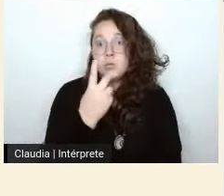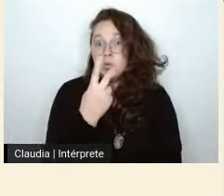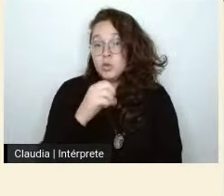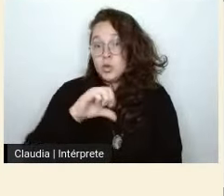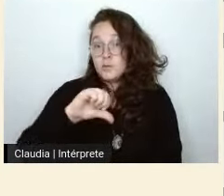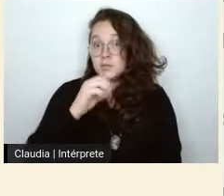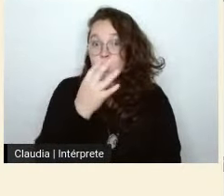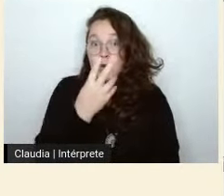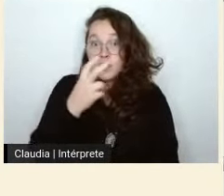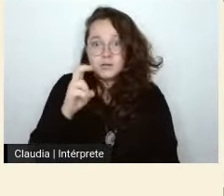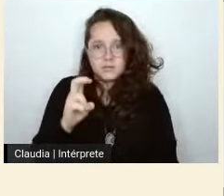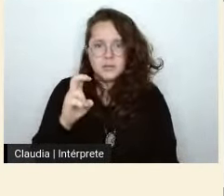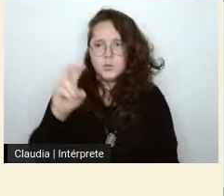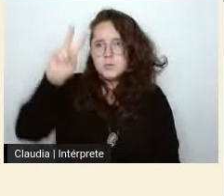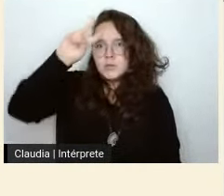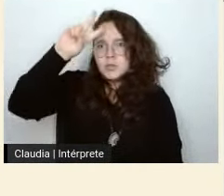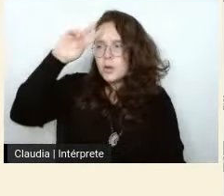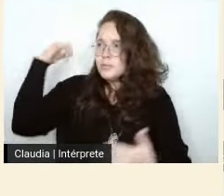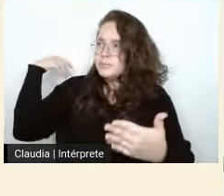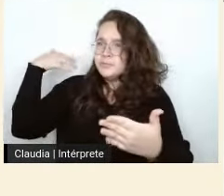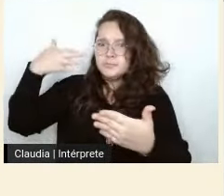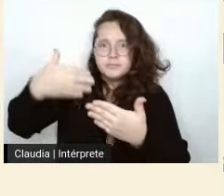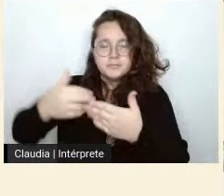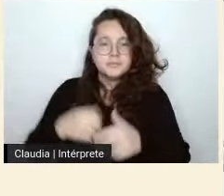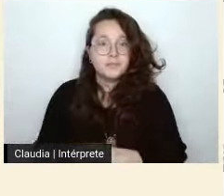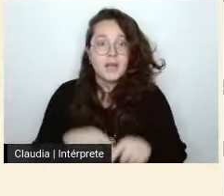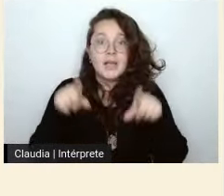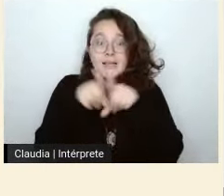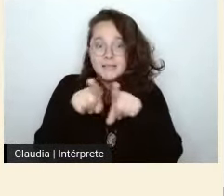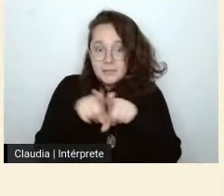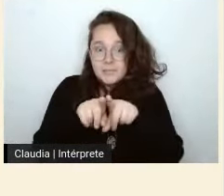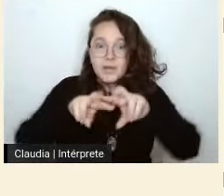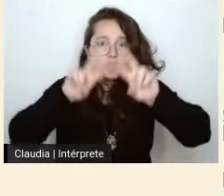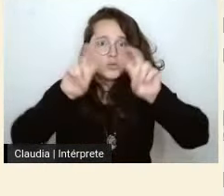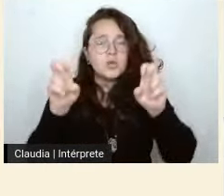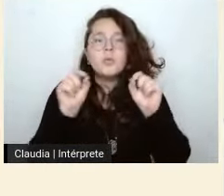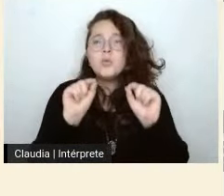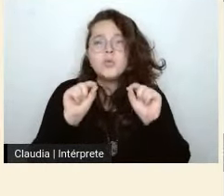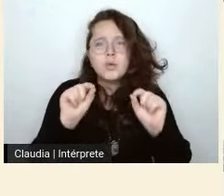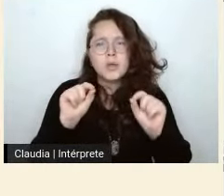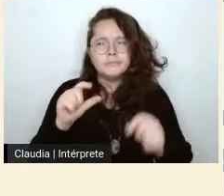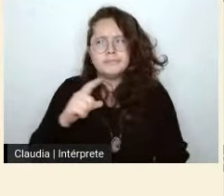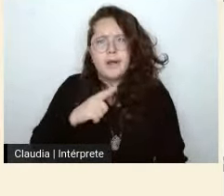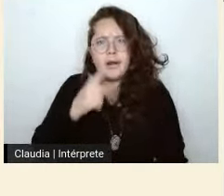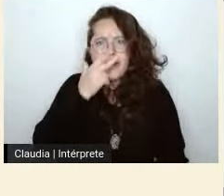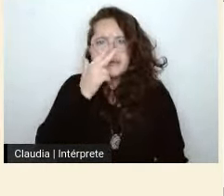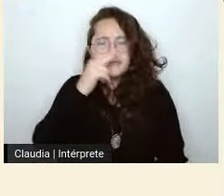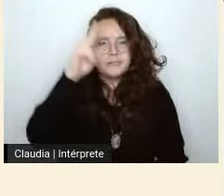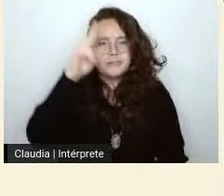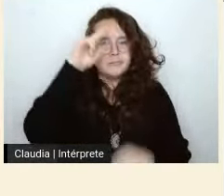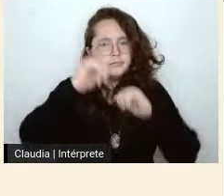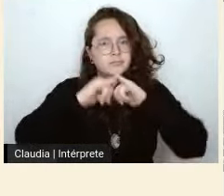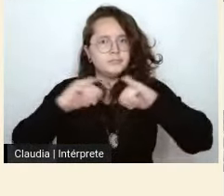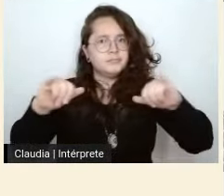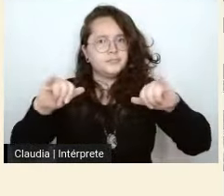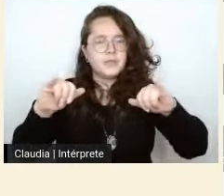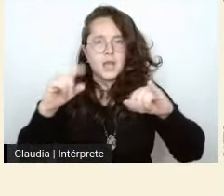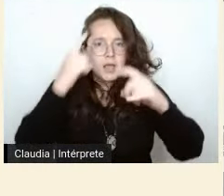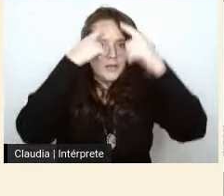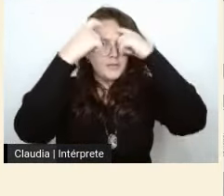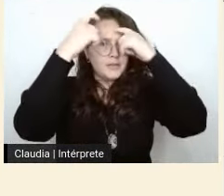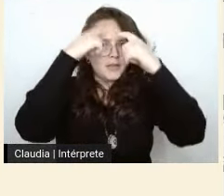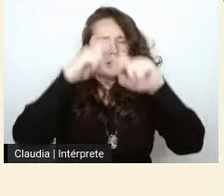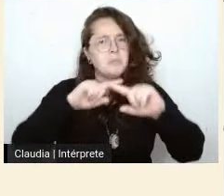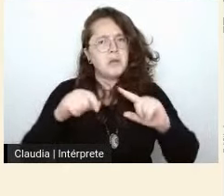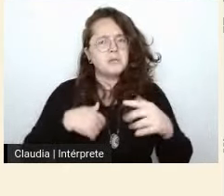especial, quero chamar a atenção para uma tese inventada nessa época e que acabou vingando: a noção de que o modernismo de